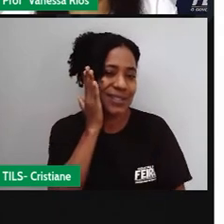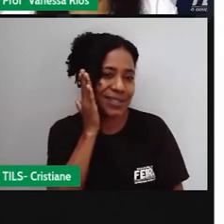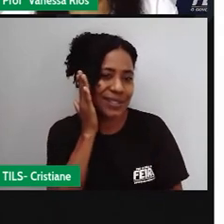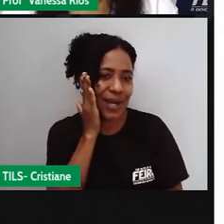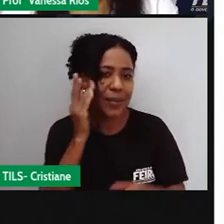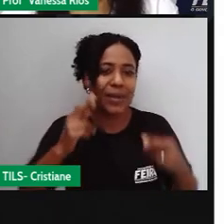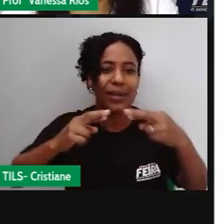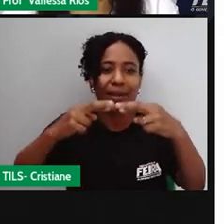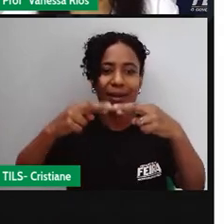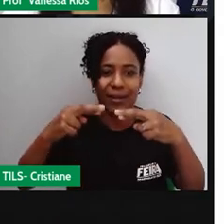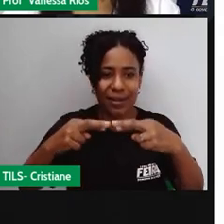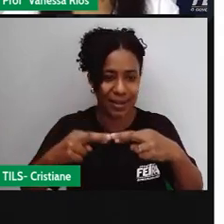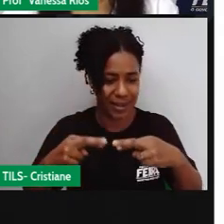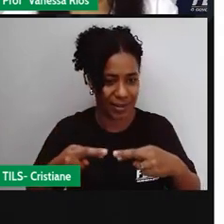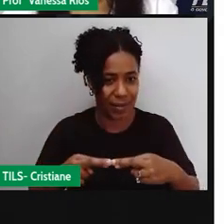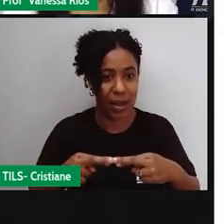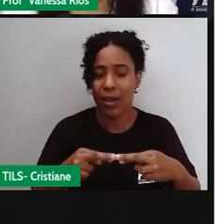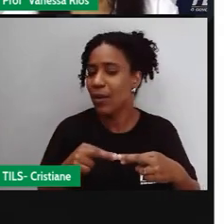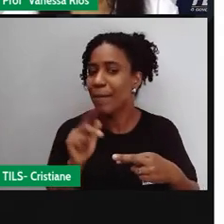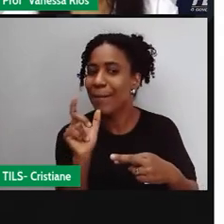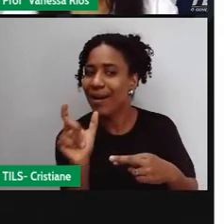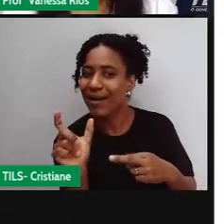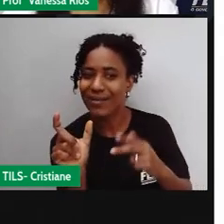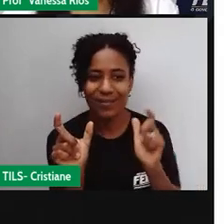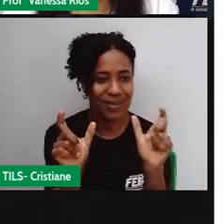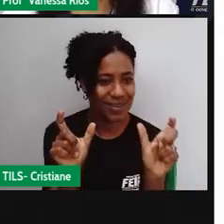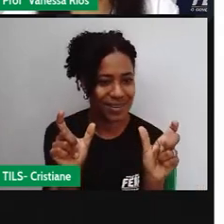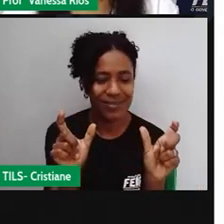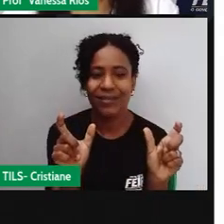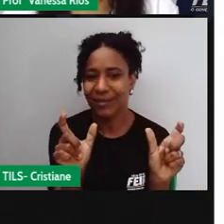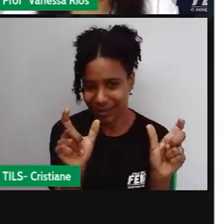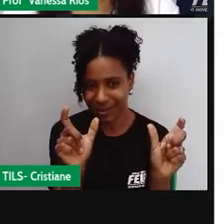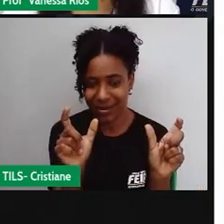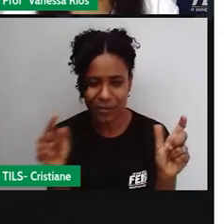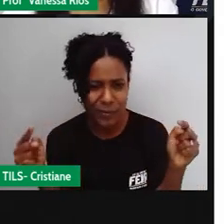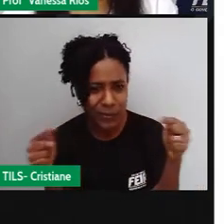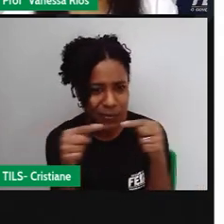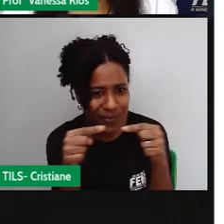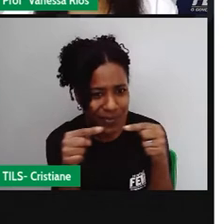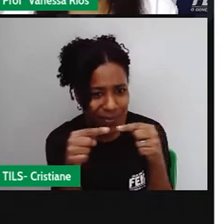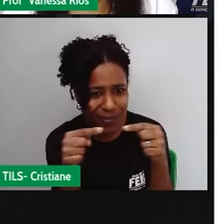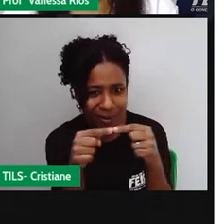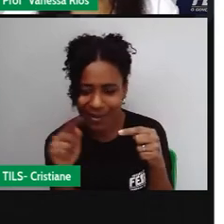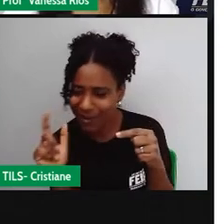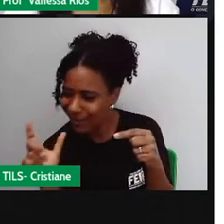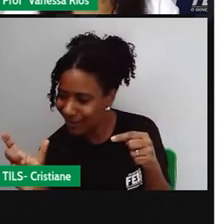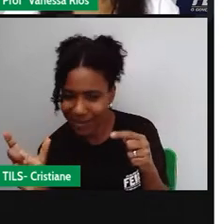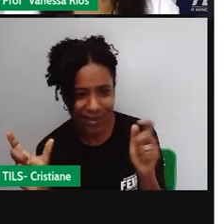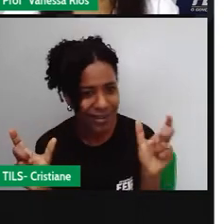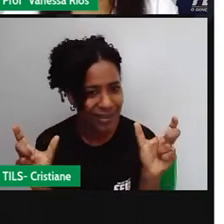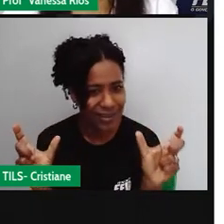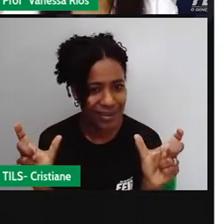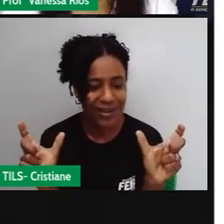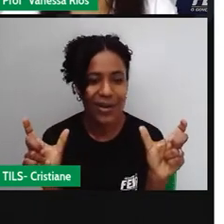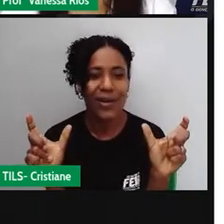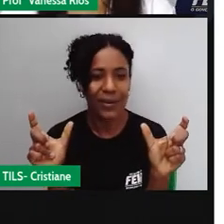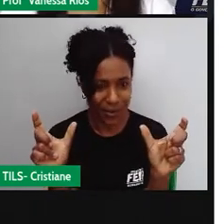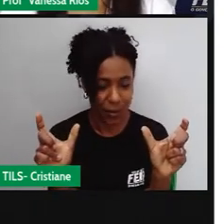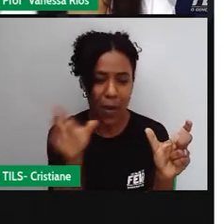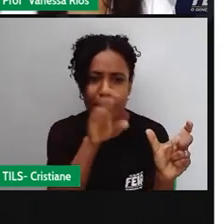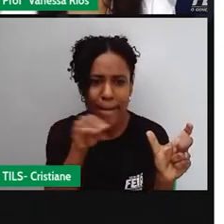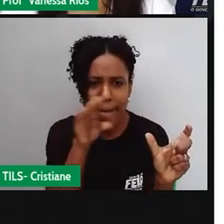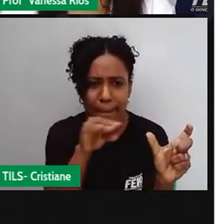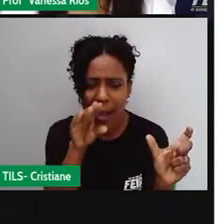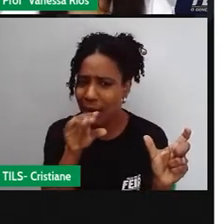que é rima, que são as palavras aí com sons, né, parecidos ou com sons iguais. Então a gente tem que observar principalmente